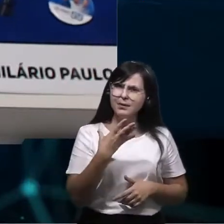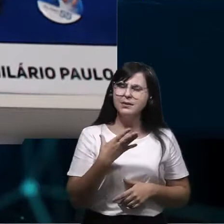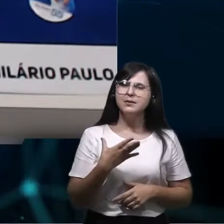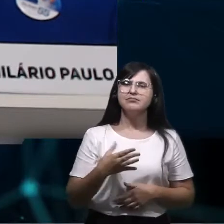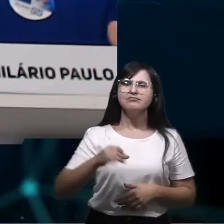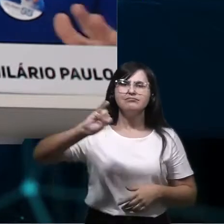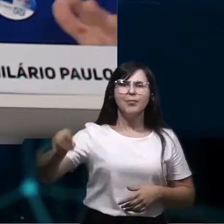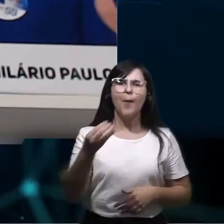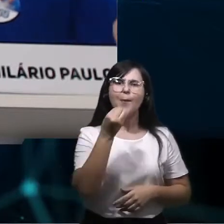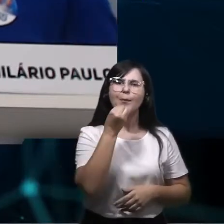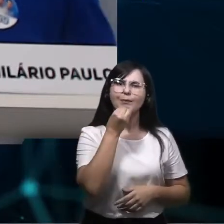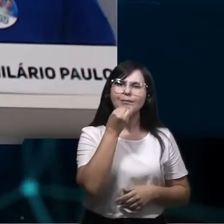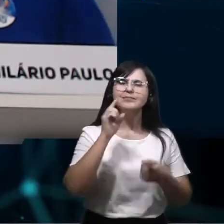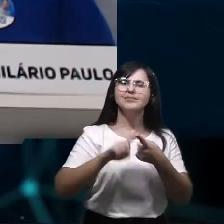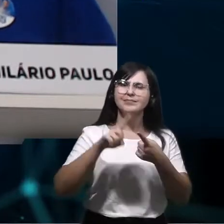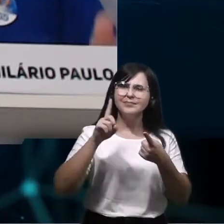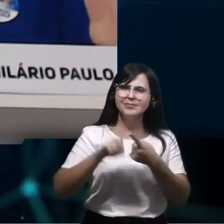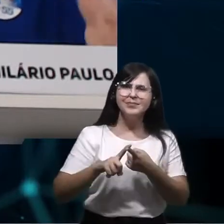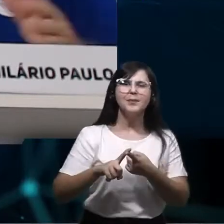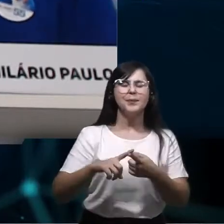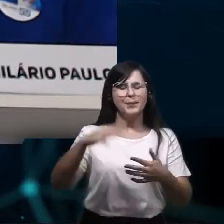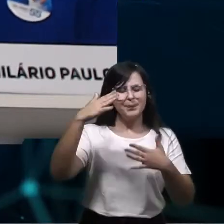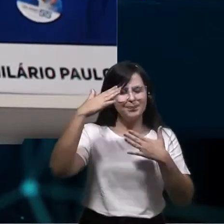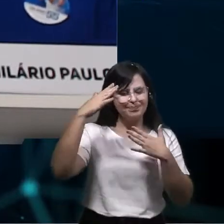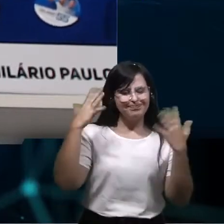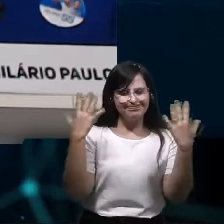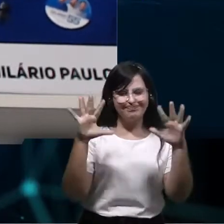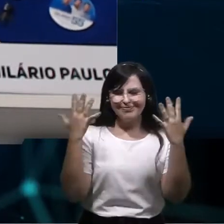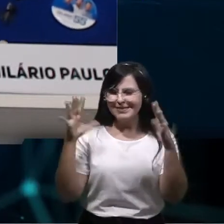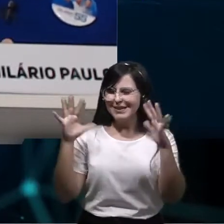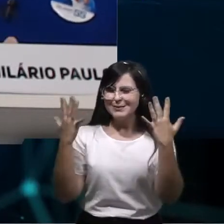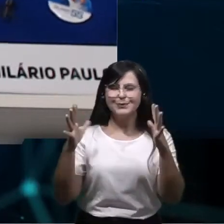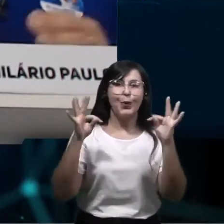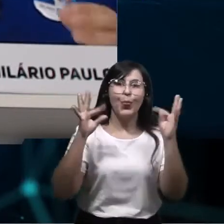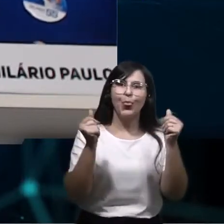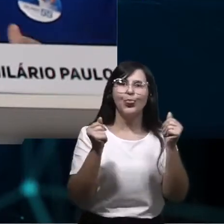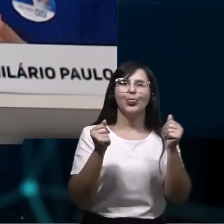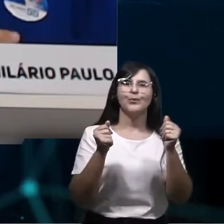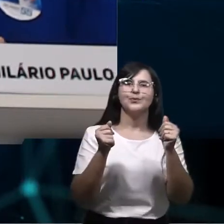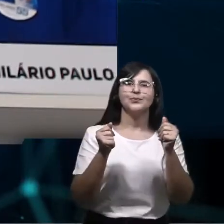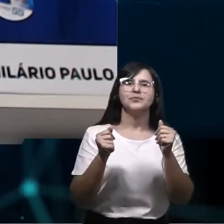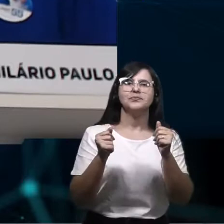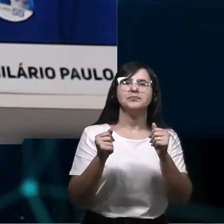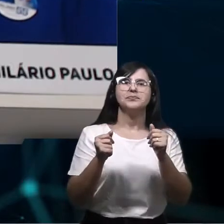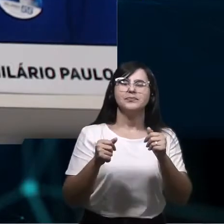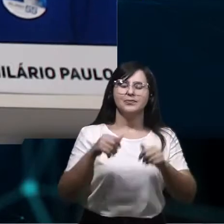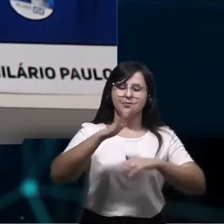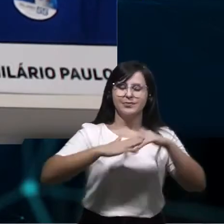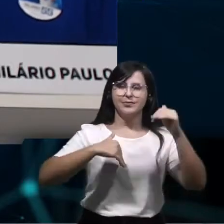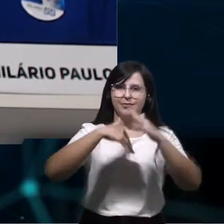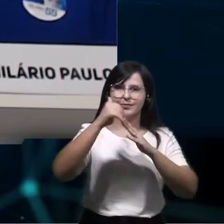hoje parabenizar todos os funcionários públicos hoje pela passagem do seu dia. Eu gostaria de lhe perguntar